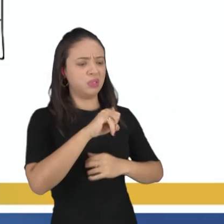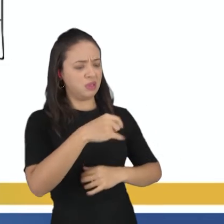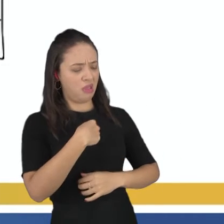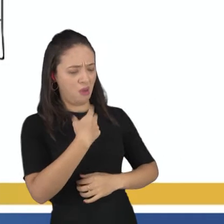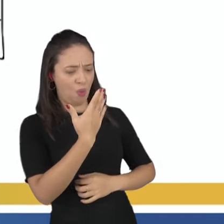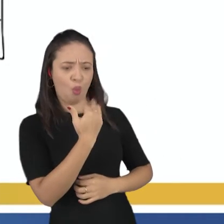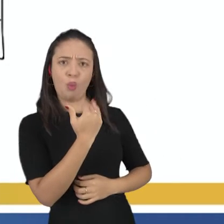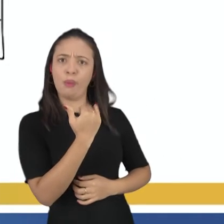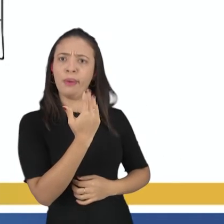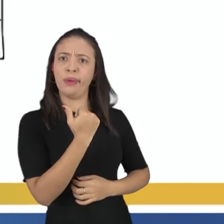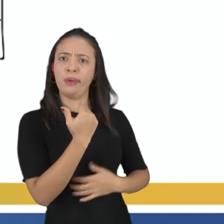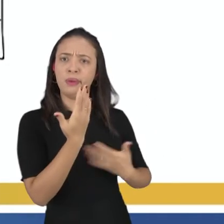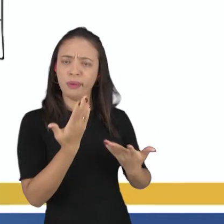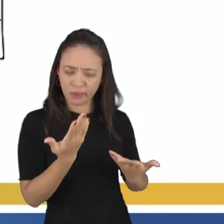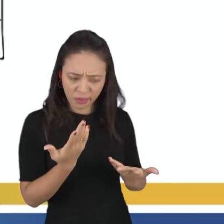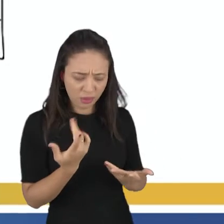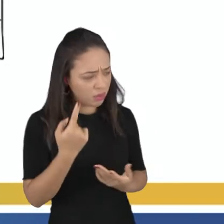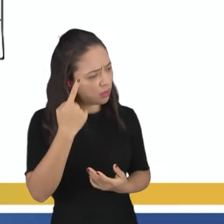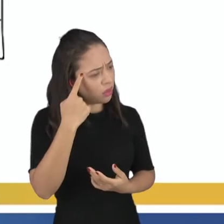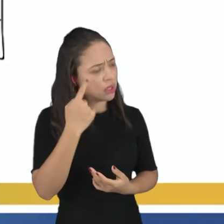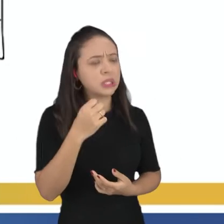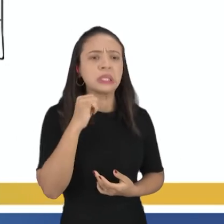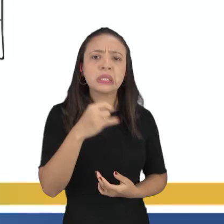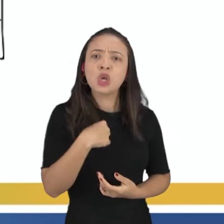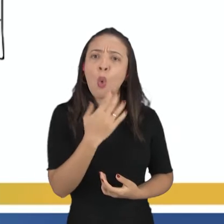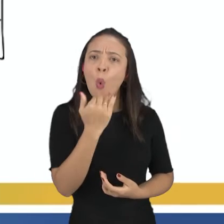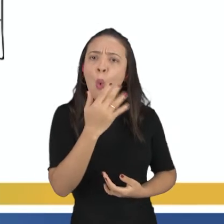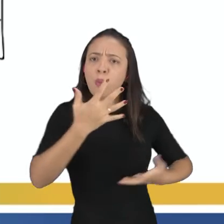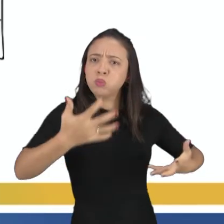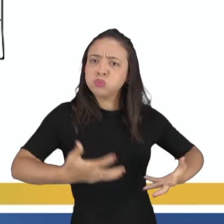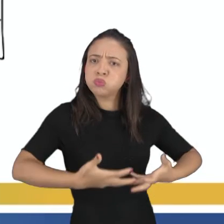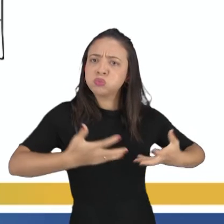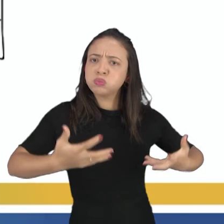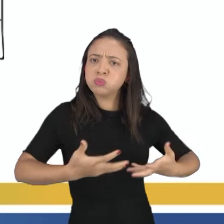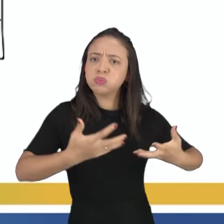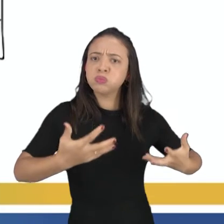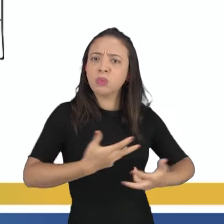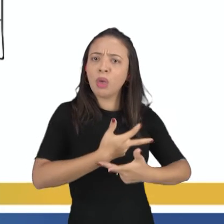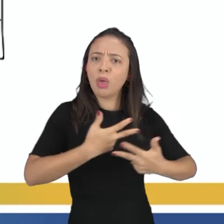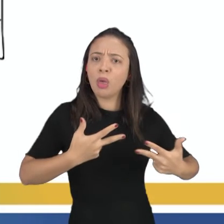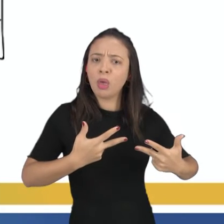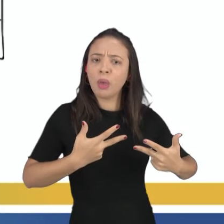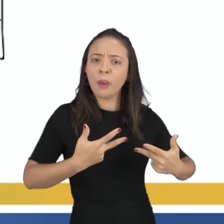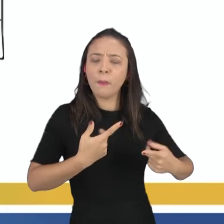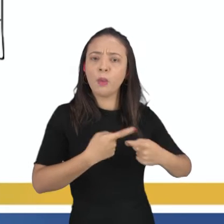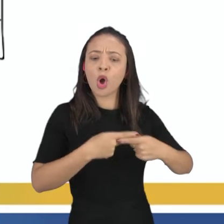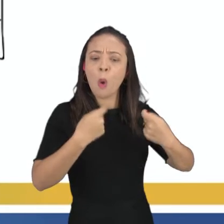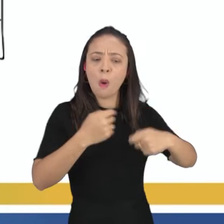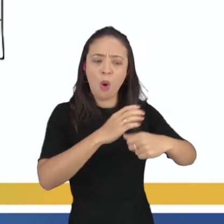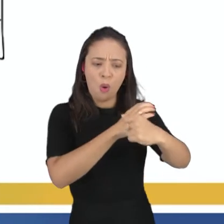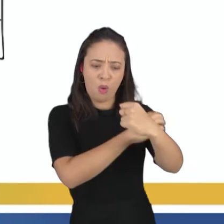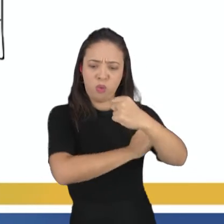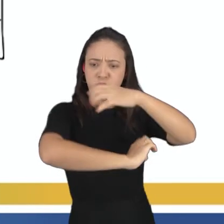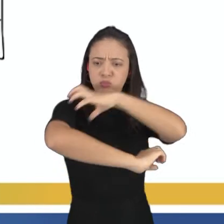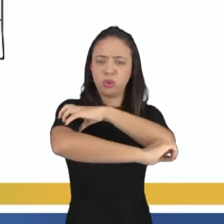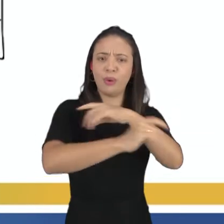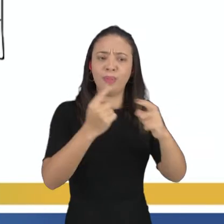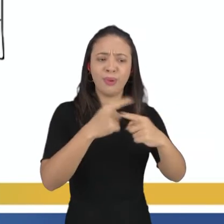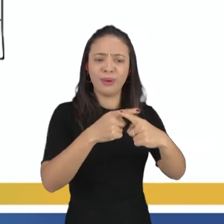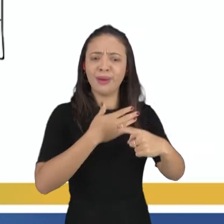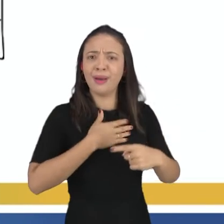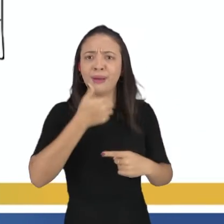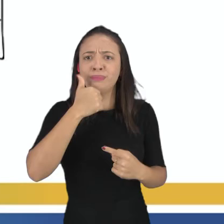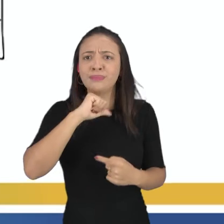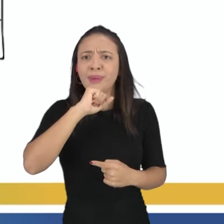comendo, ele vai se questionar, ó, se eu estou comendo verduras e legumes para ficar forte, porque que